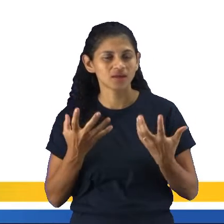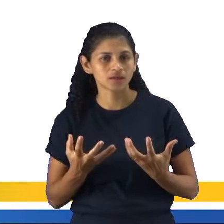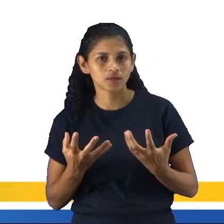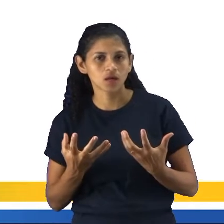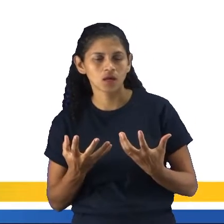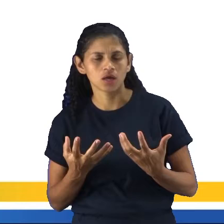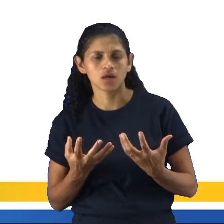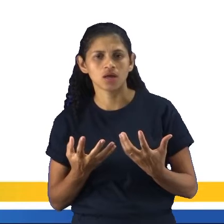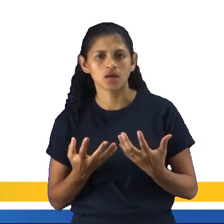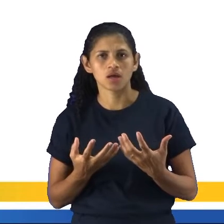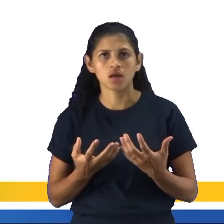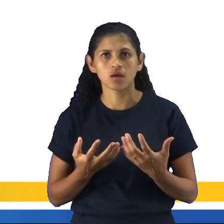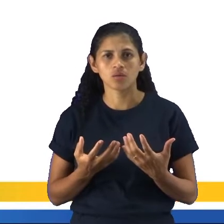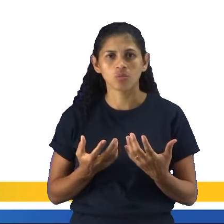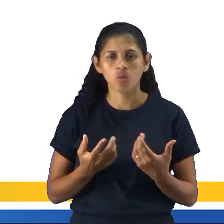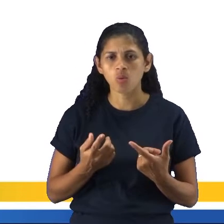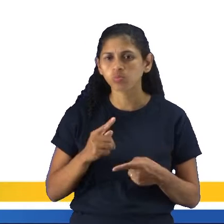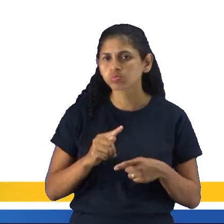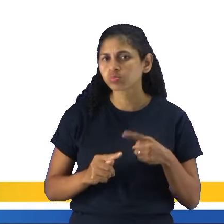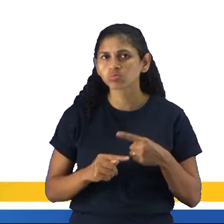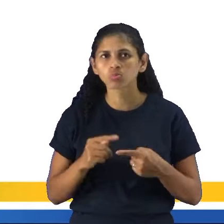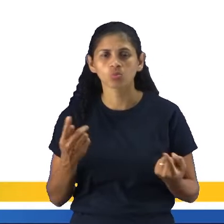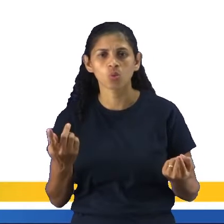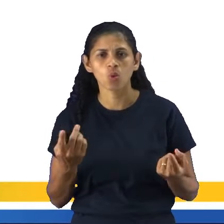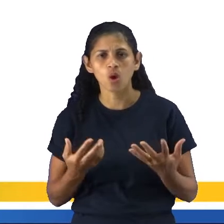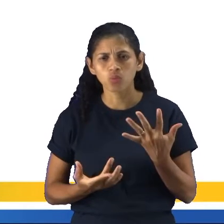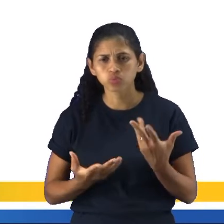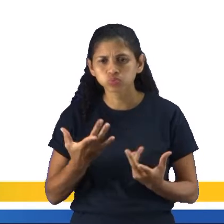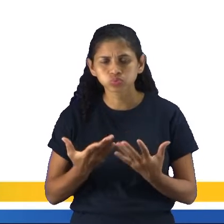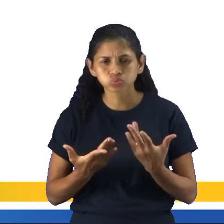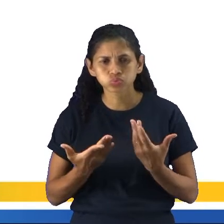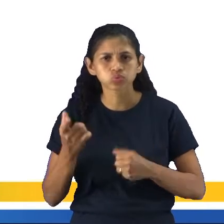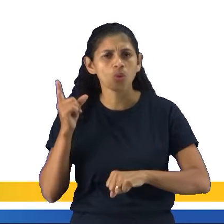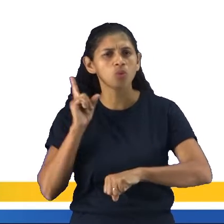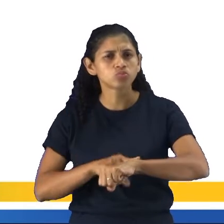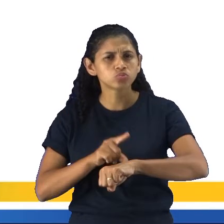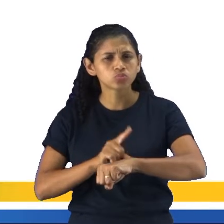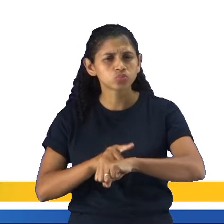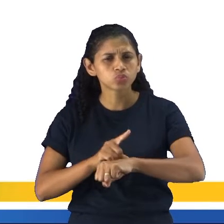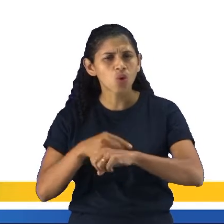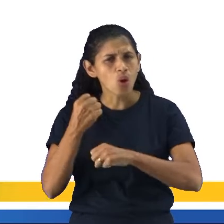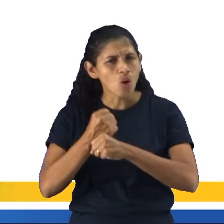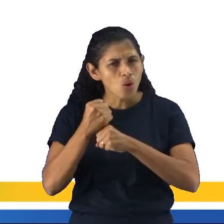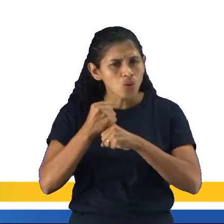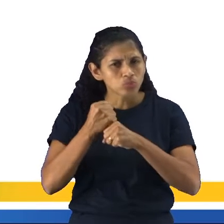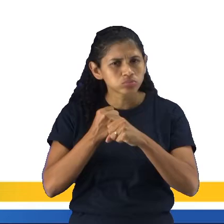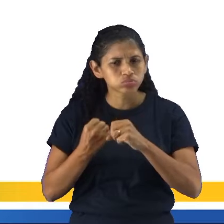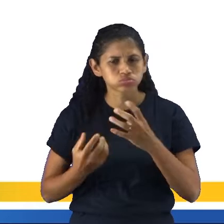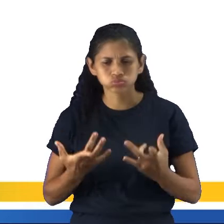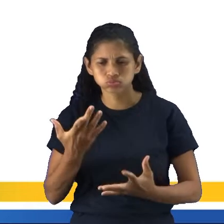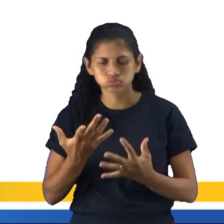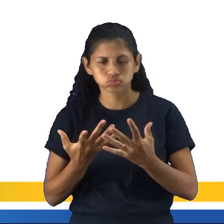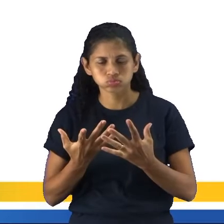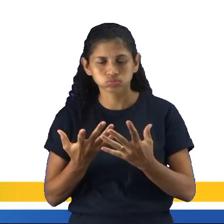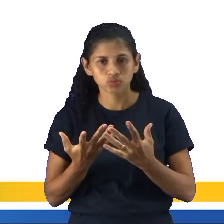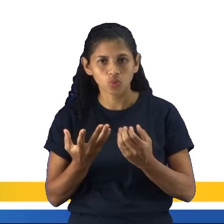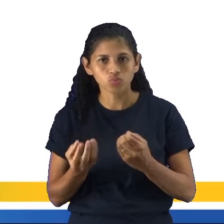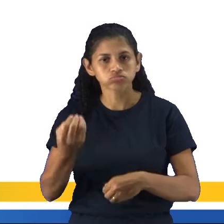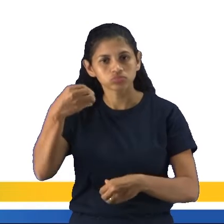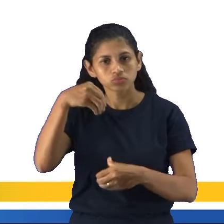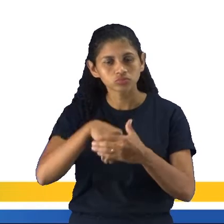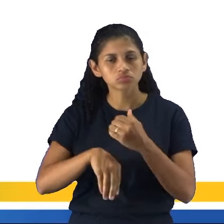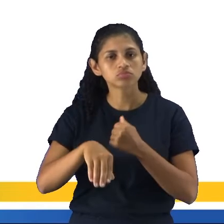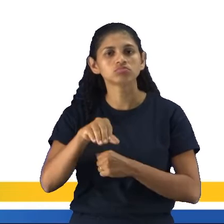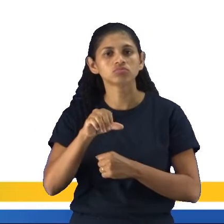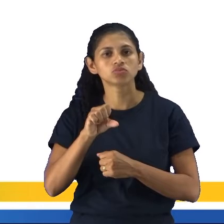colocar aí dentro de um isopor, ou de uma caixa térmica, ou de uma manta térmica, para